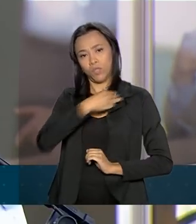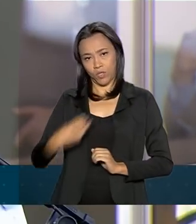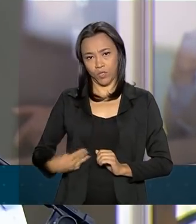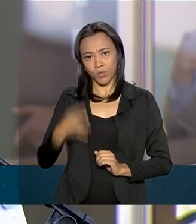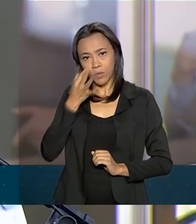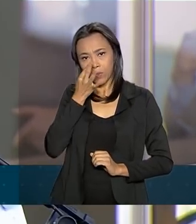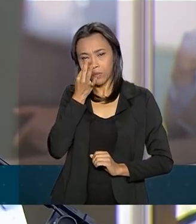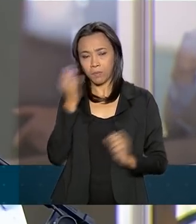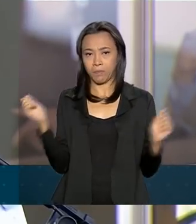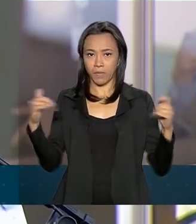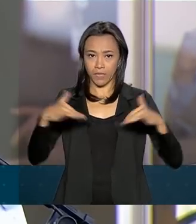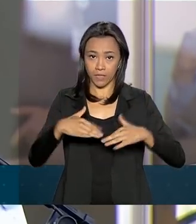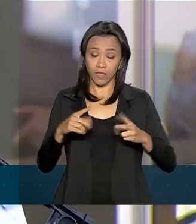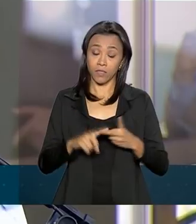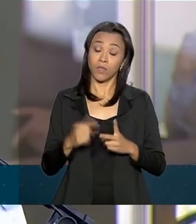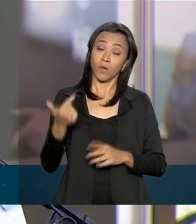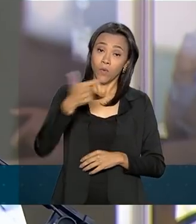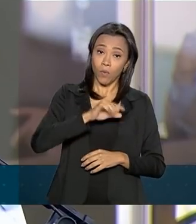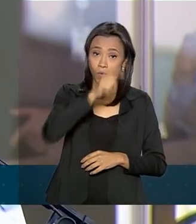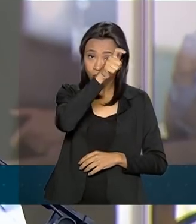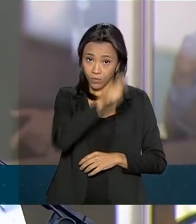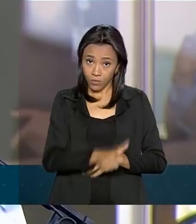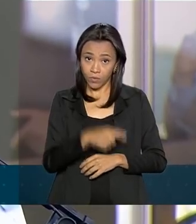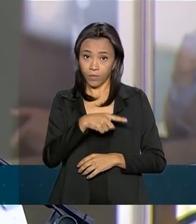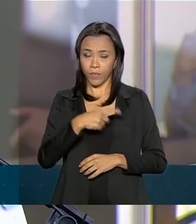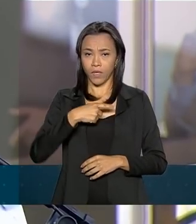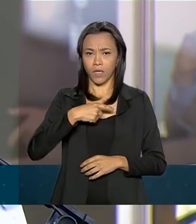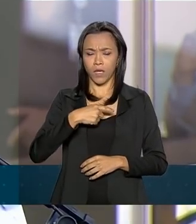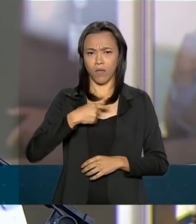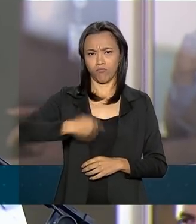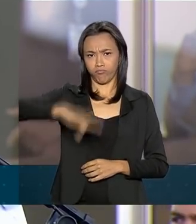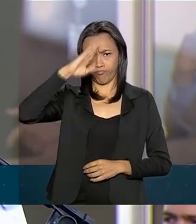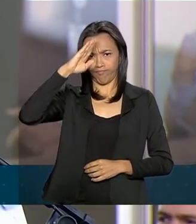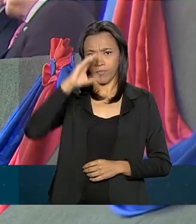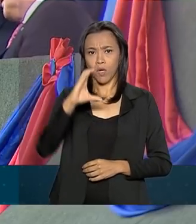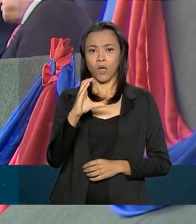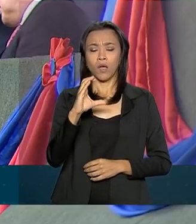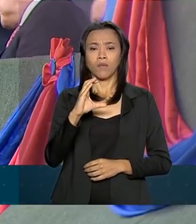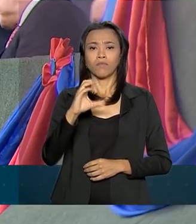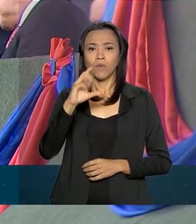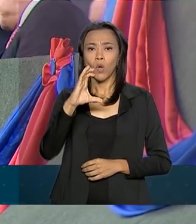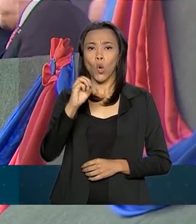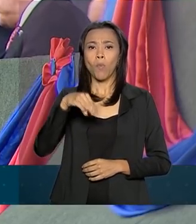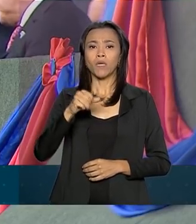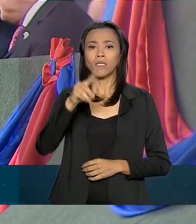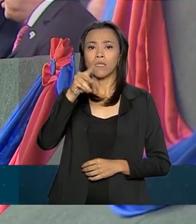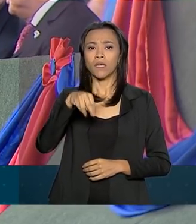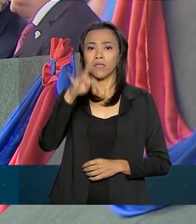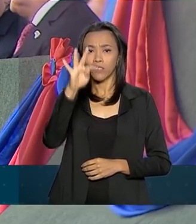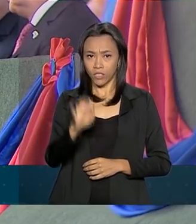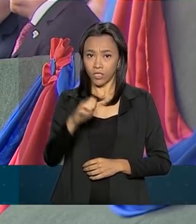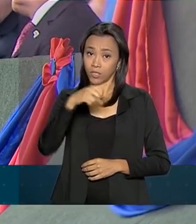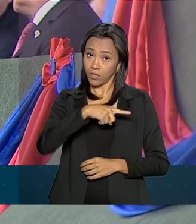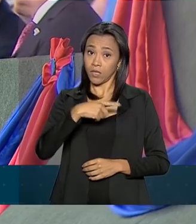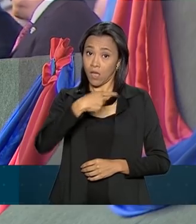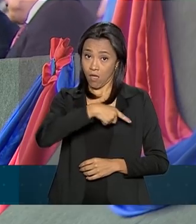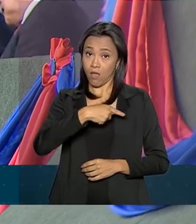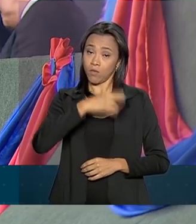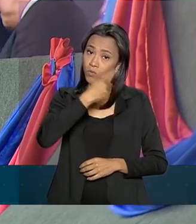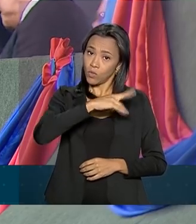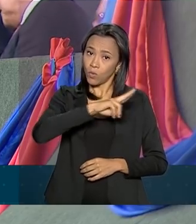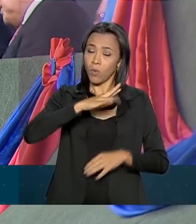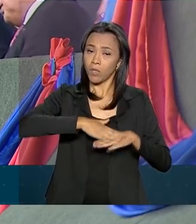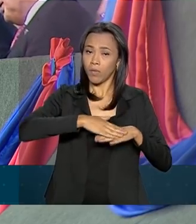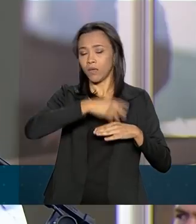General de Exército Edson Leal Pujol, comandante do Exército, por intermédio de quem cumprimento os demais comandantes de